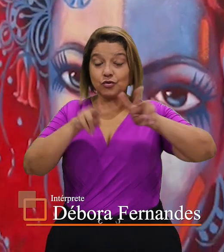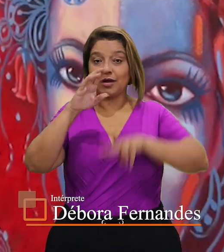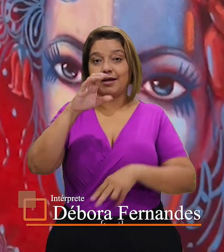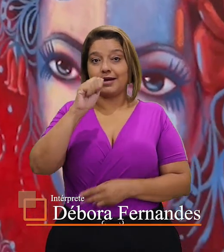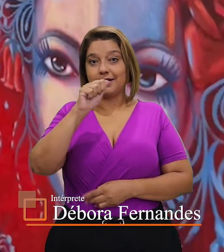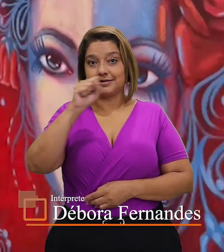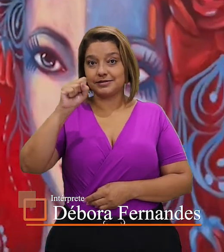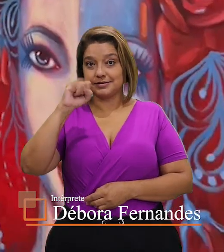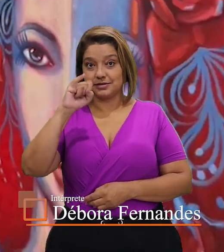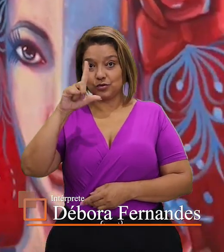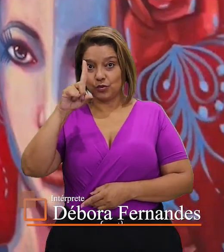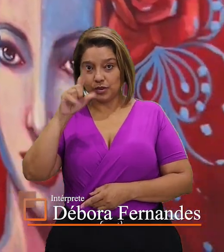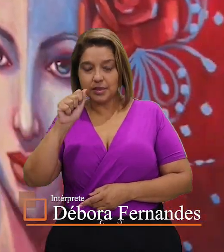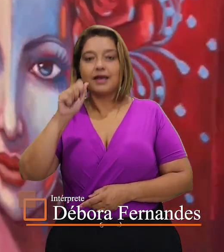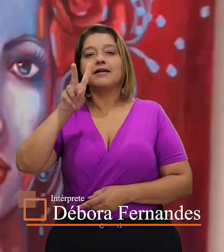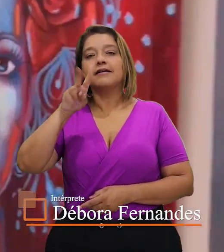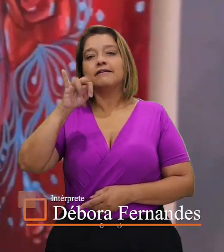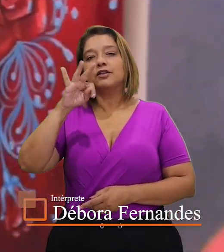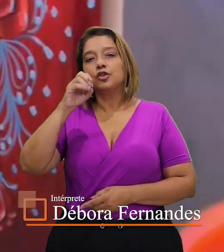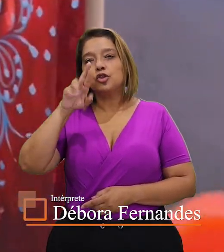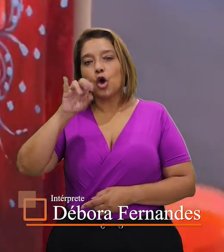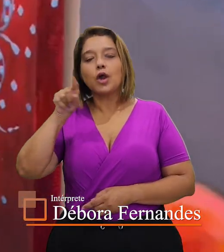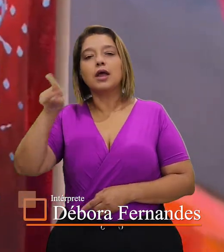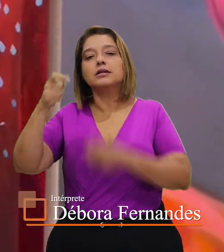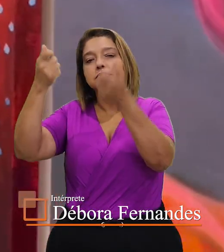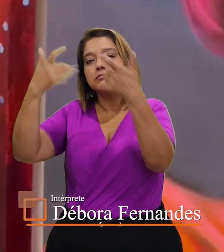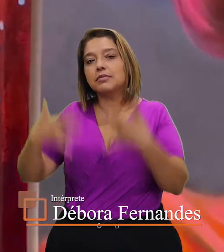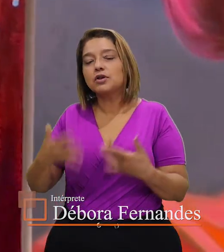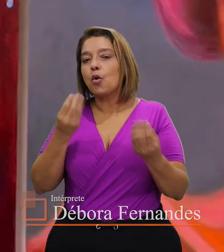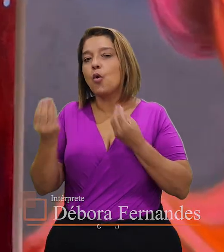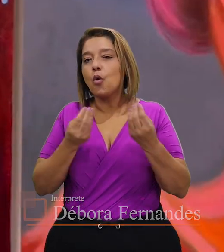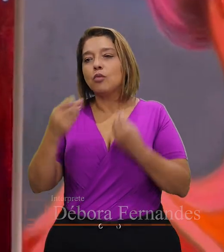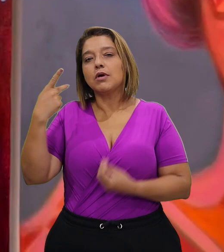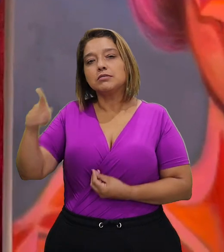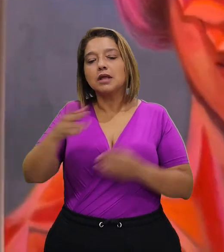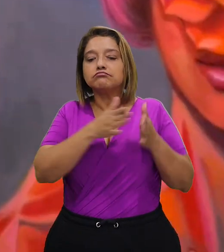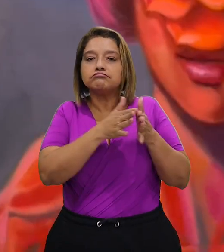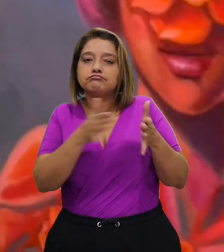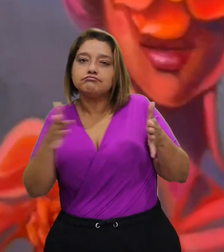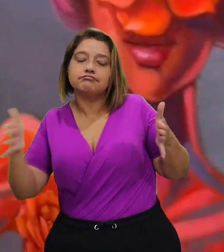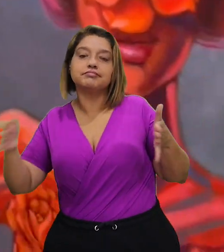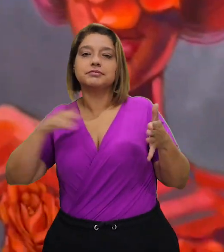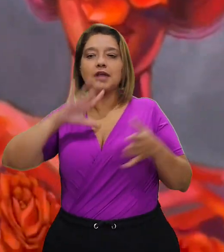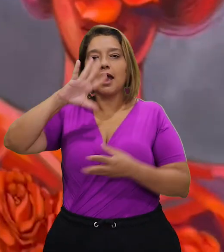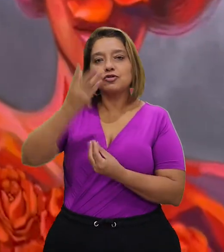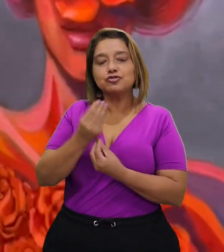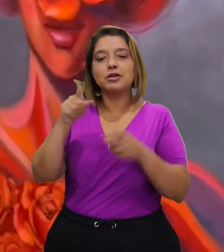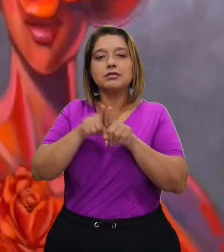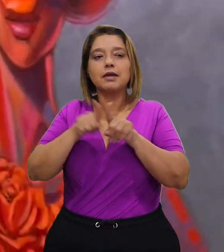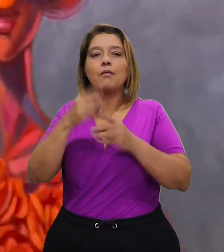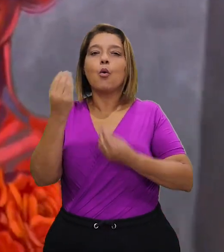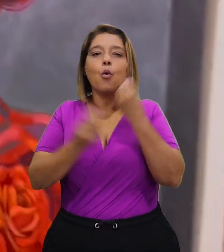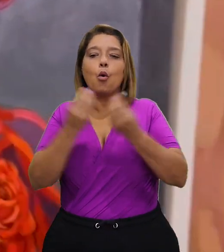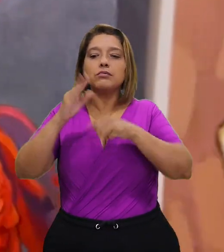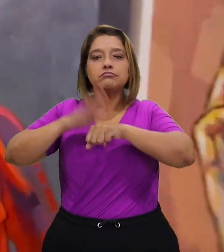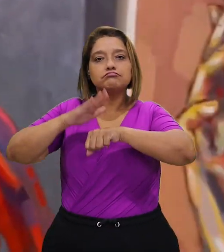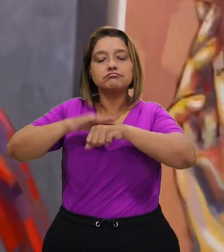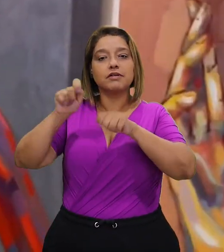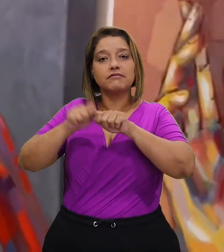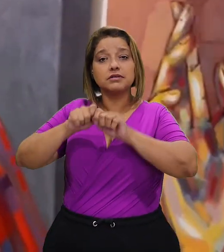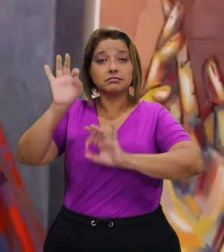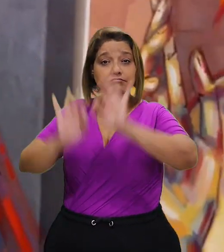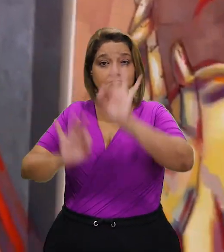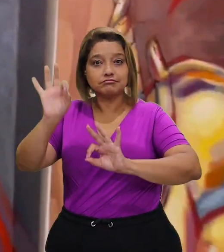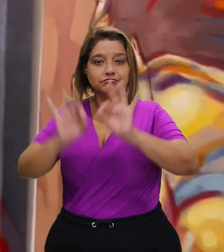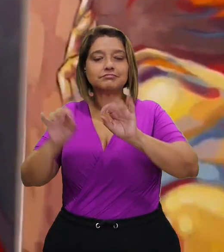Cacilda Vitória. Vitória vai falar pra gente o seu percurso artístico, seus processos de criação e a